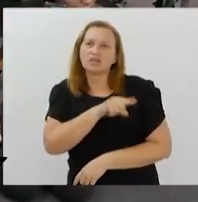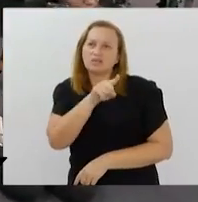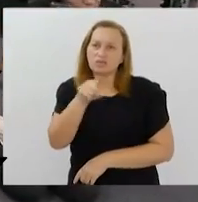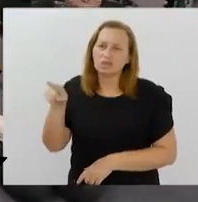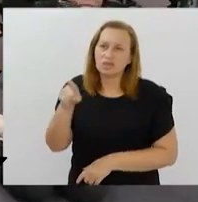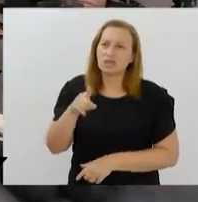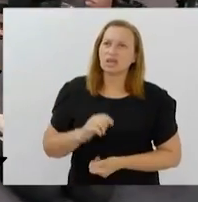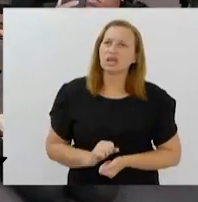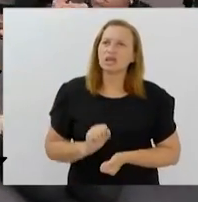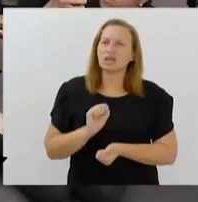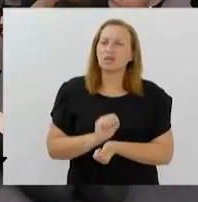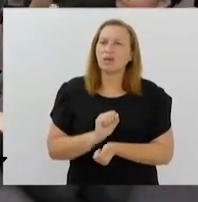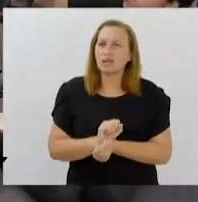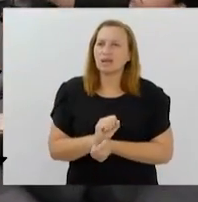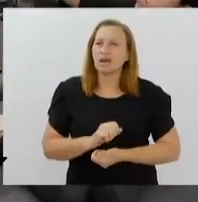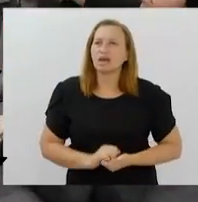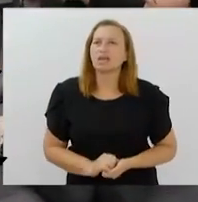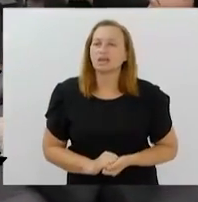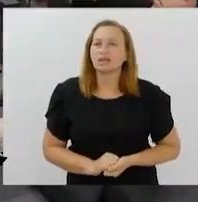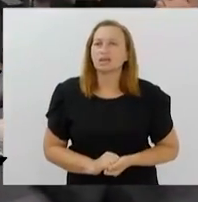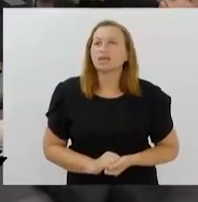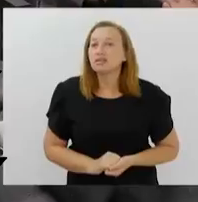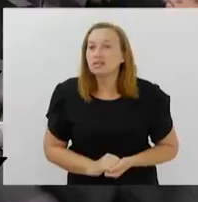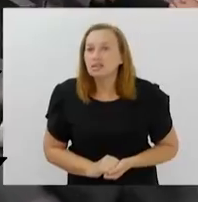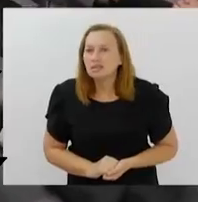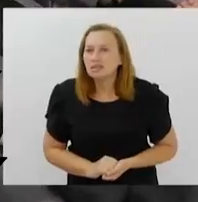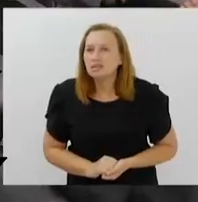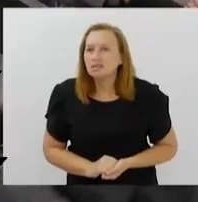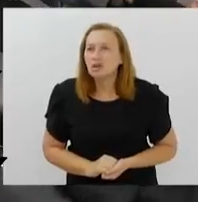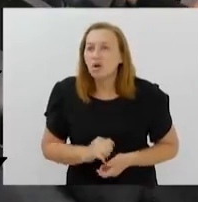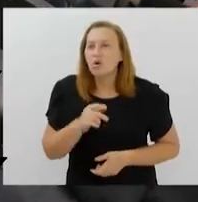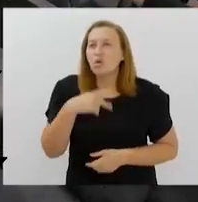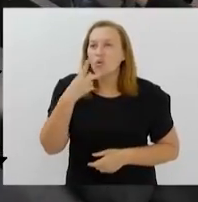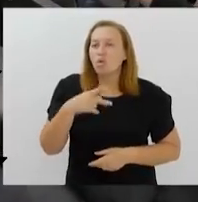tem que esar gente você não é sag conta